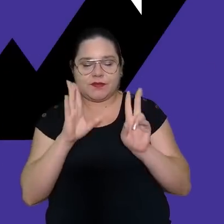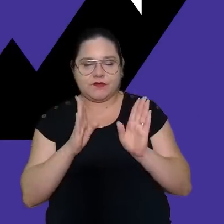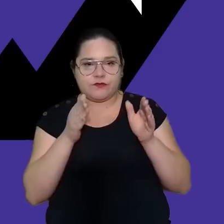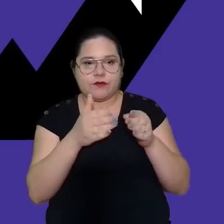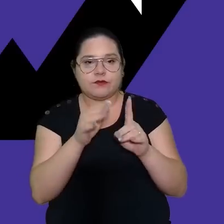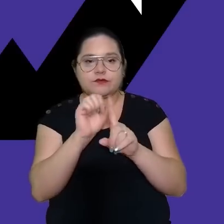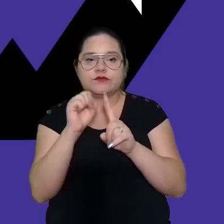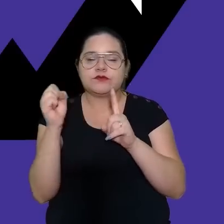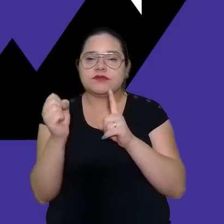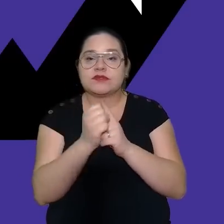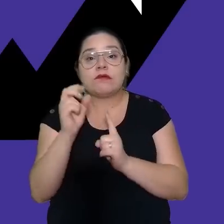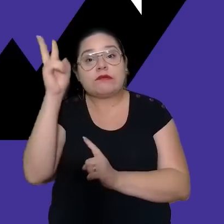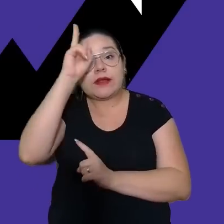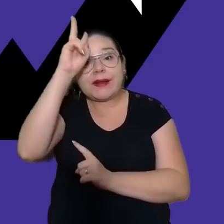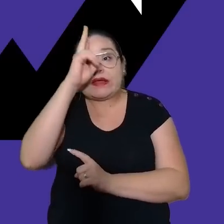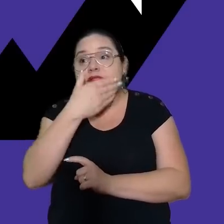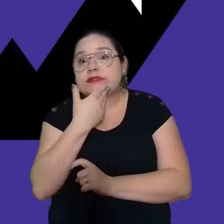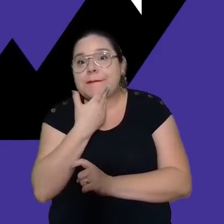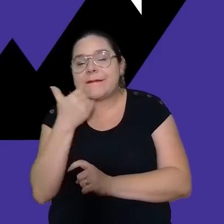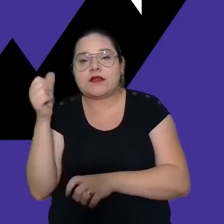os melhores empregos,